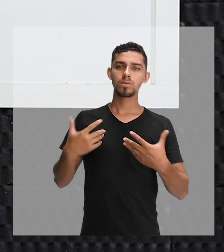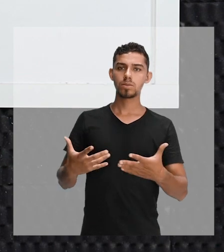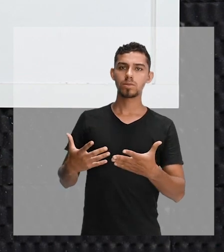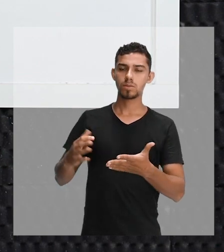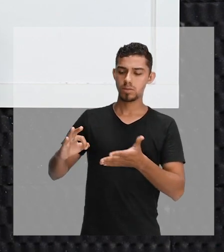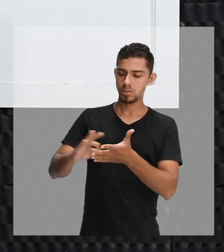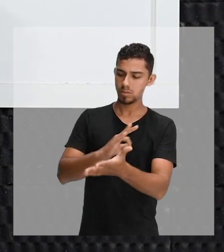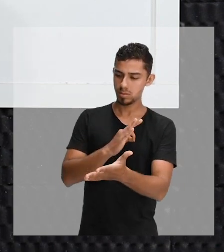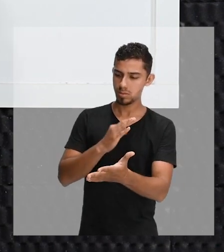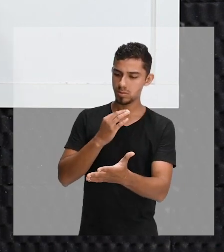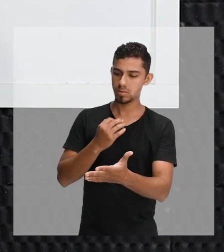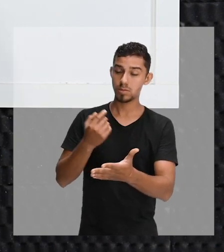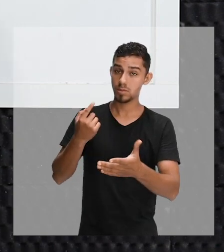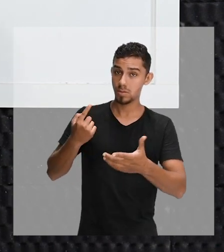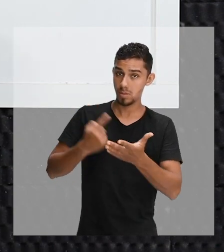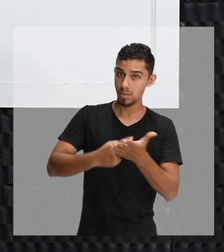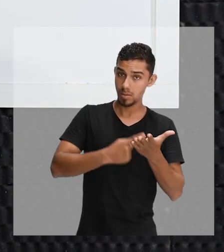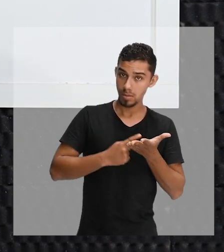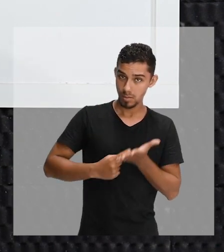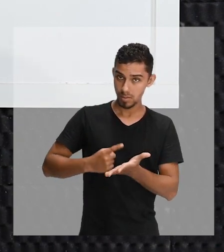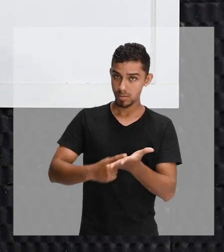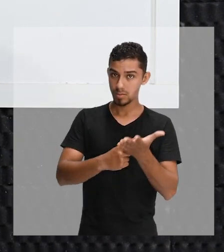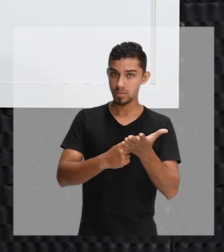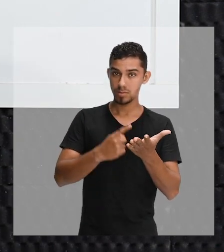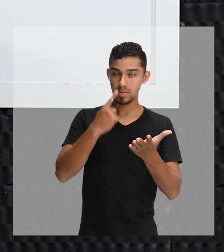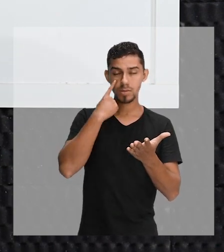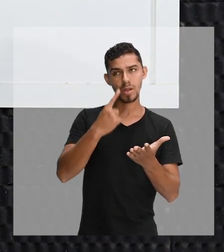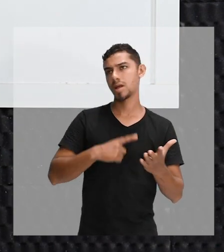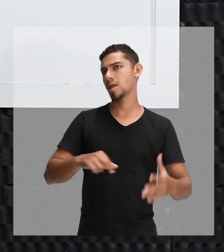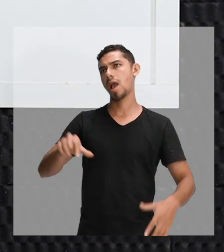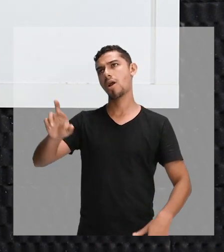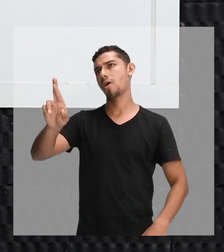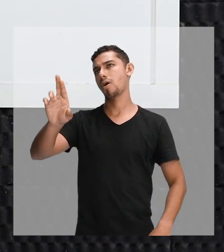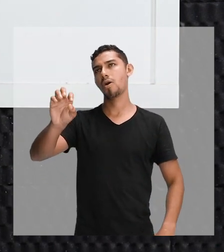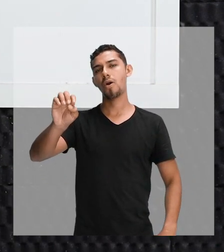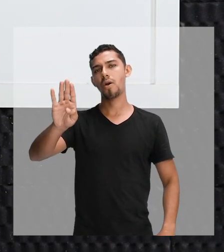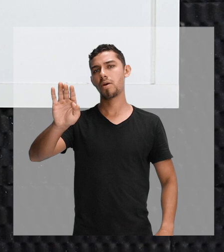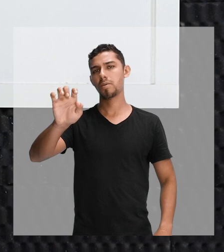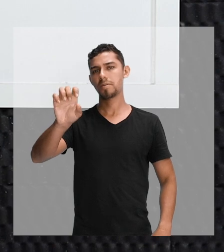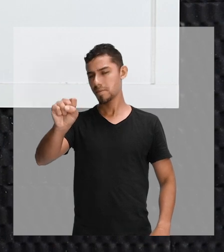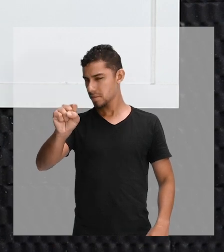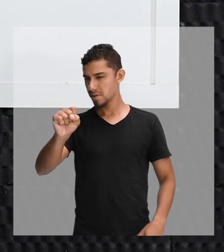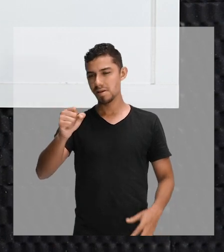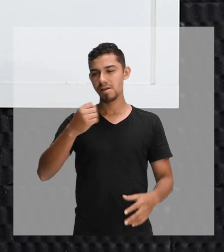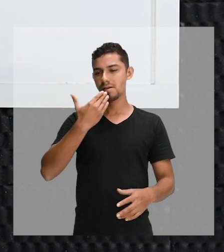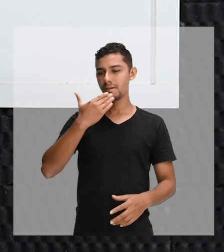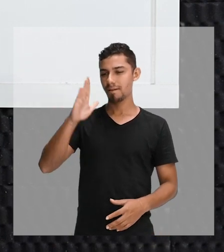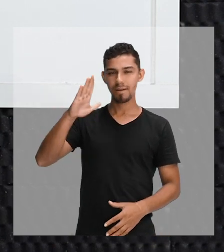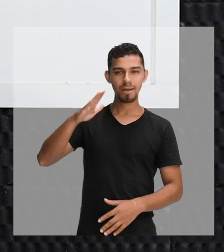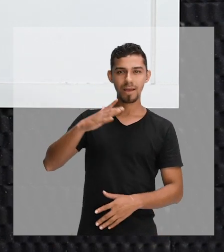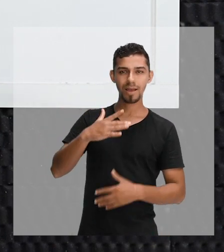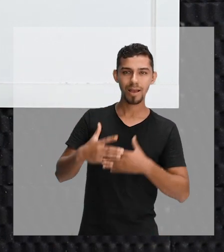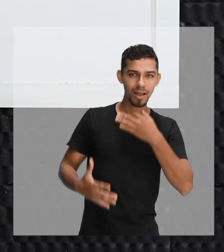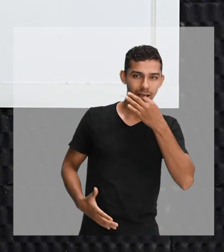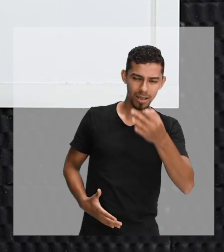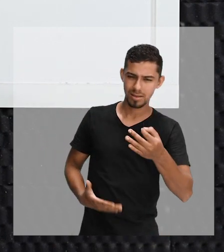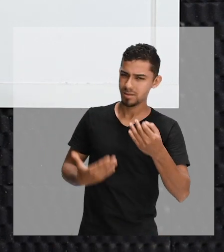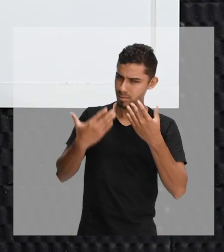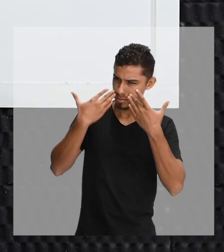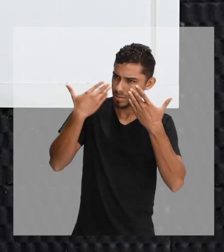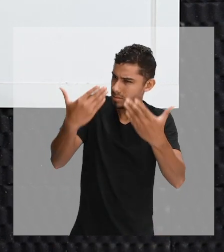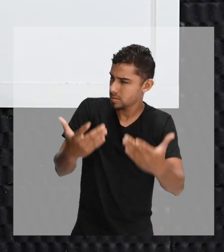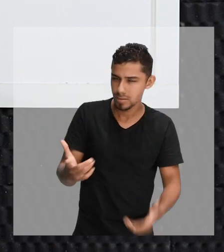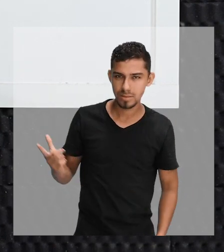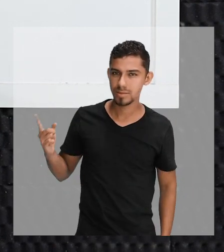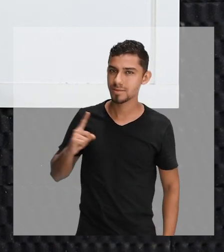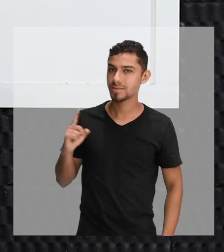contratualismo que tu vai ver que não é bem assim a história. Nem o Hobbes, propriamente dito, pode ser encarado totalmente assim. Existe